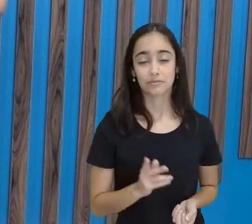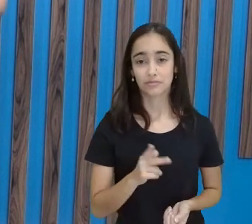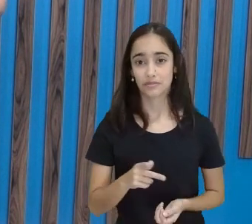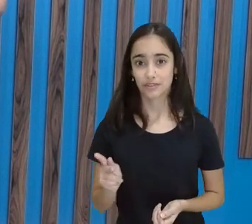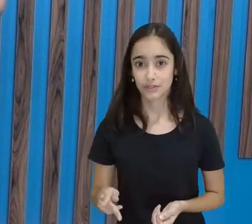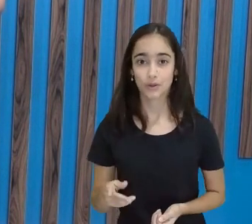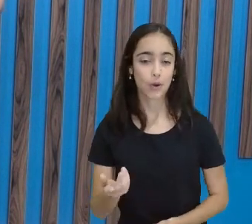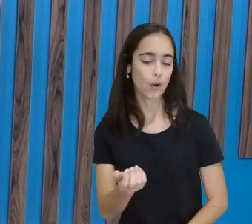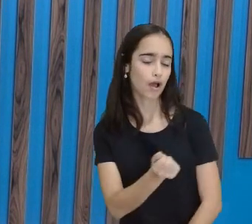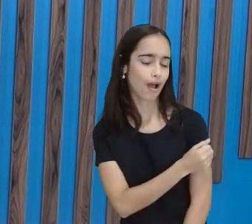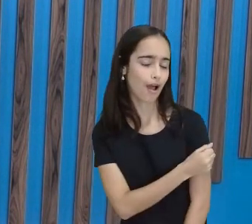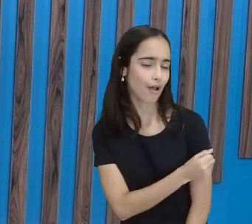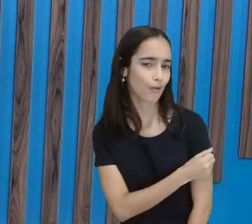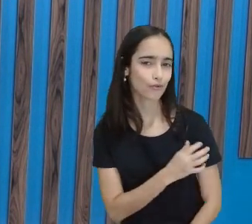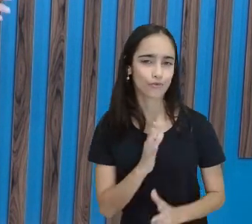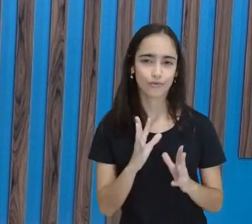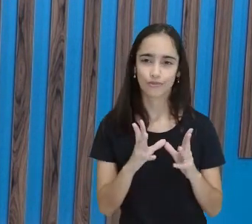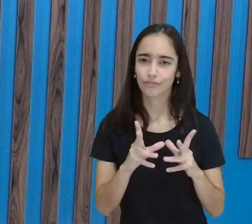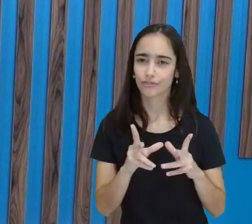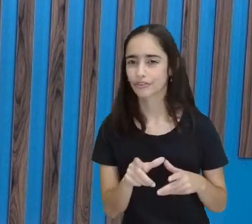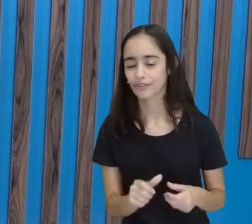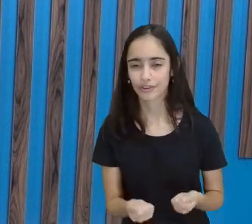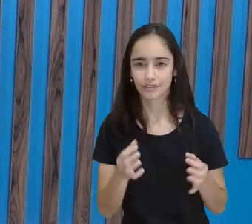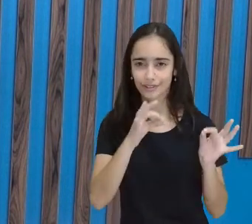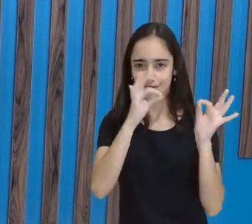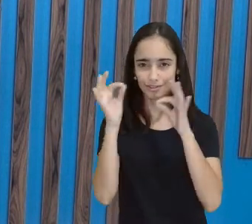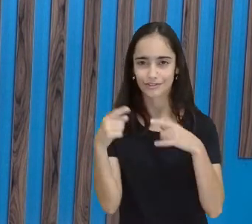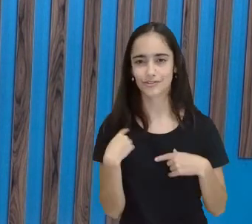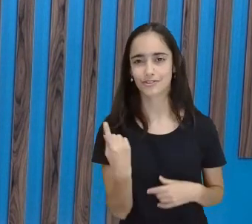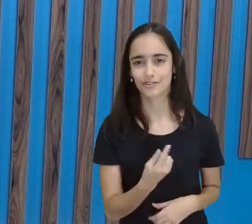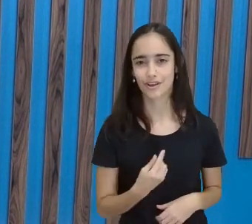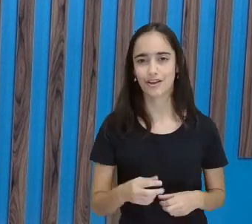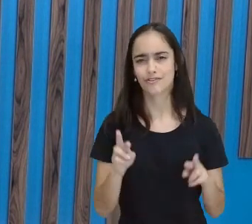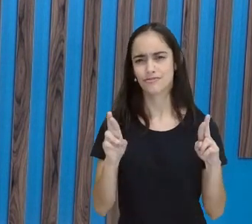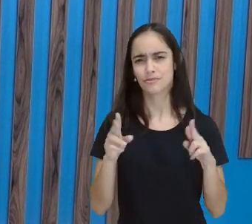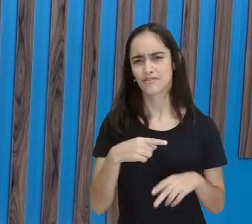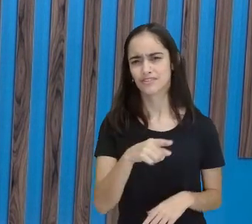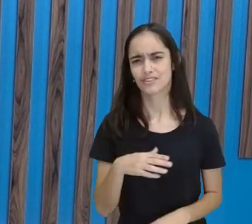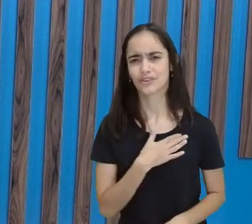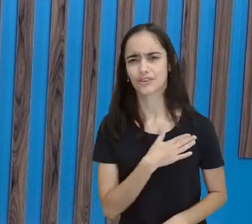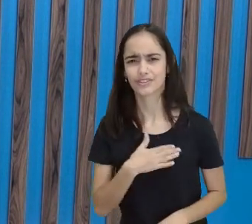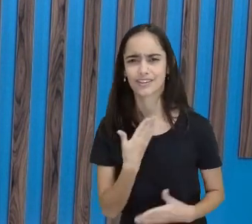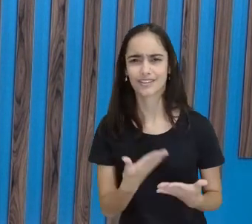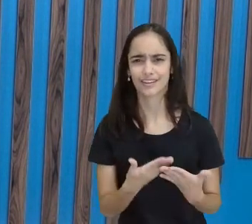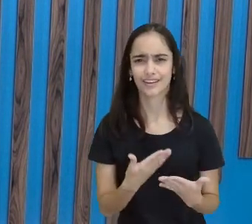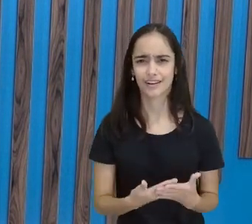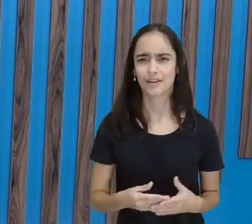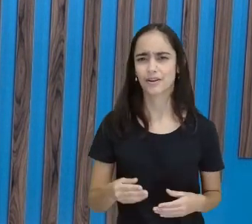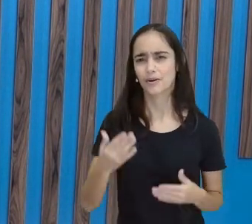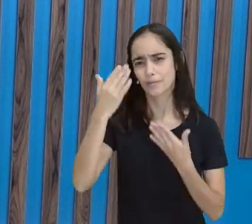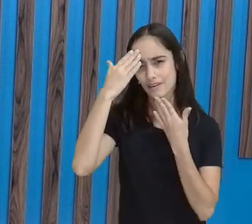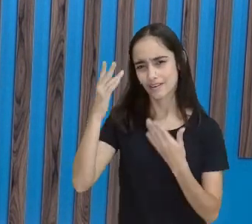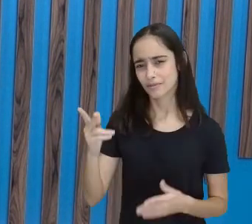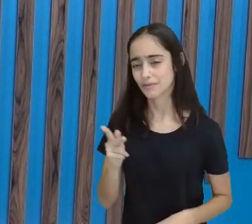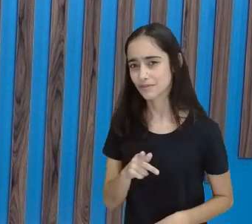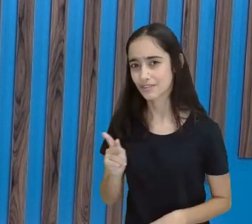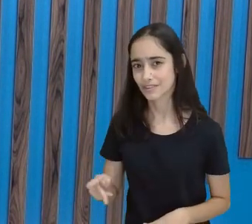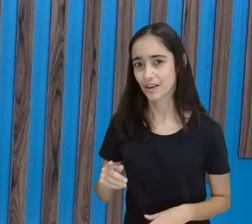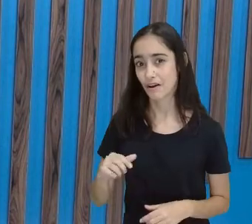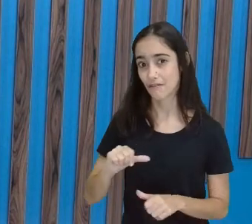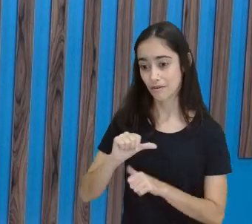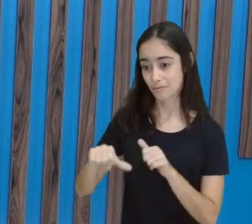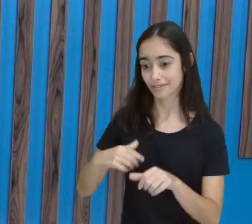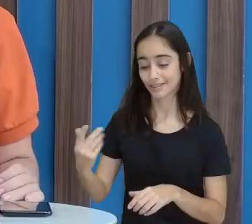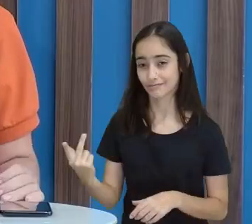Professores, alunos, estudantes, todos que estão assistindo a gente, muito obrigada. Espero que tenham gostado da nossa aula de hoje. Professora Sandra, muito obrigada. E vamos trocar de lugar?